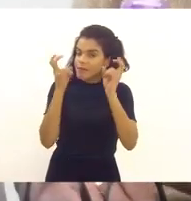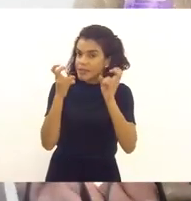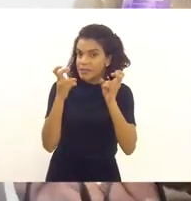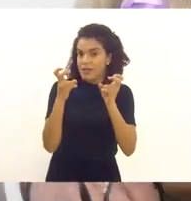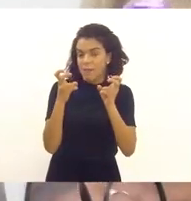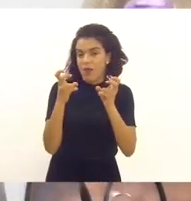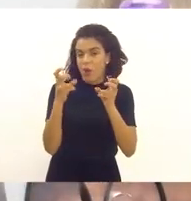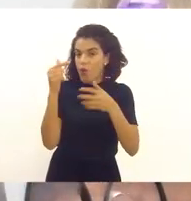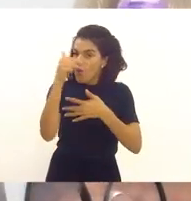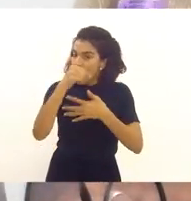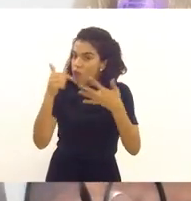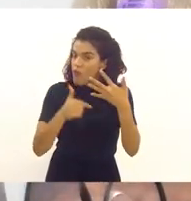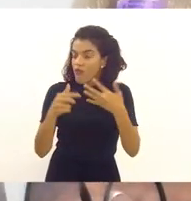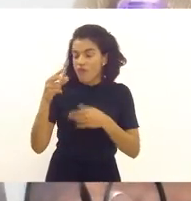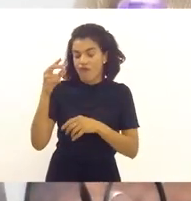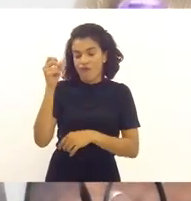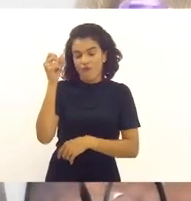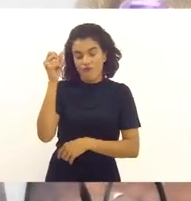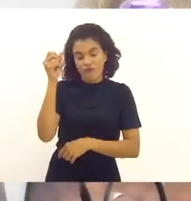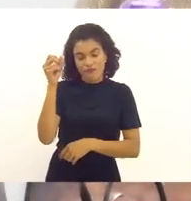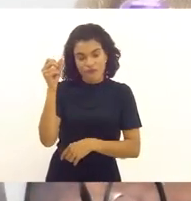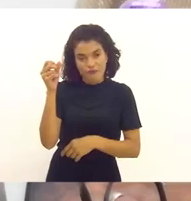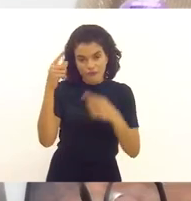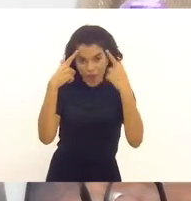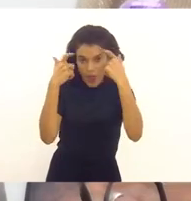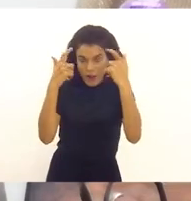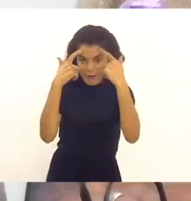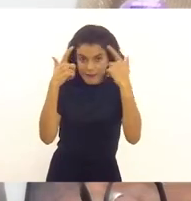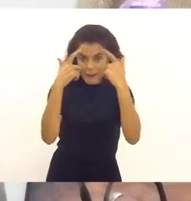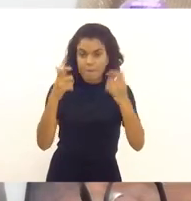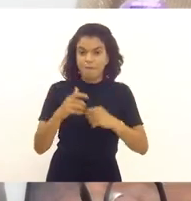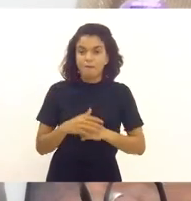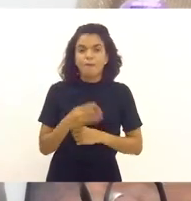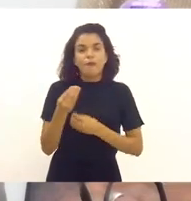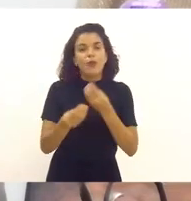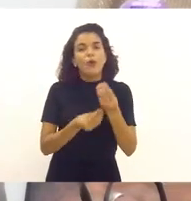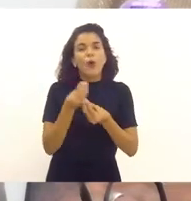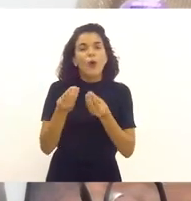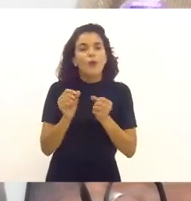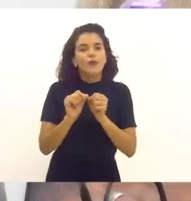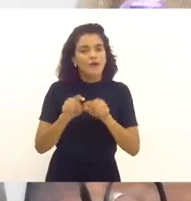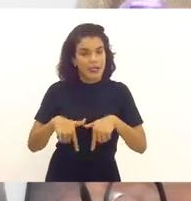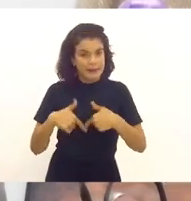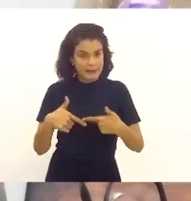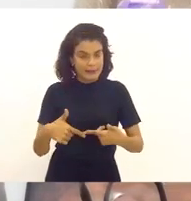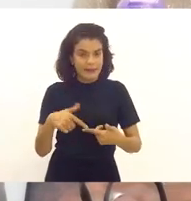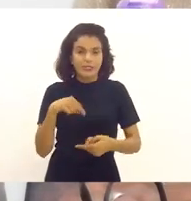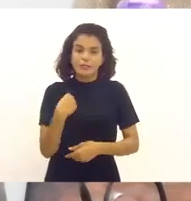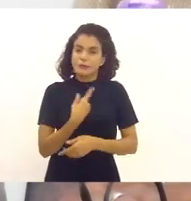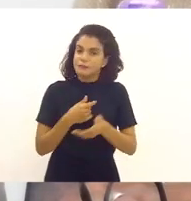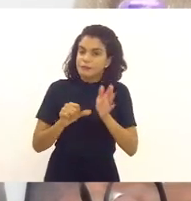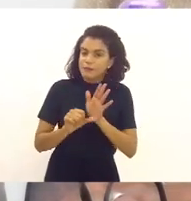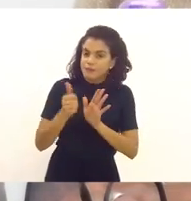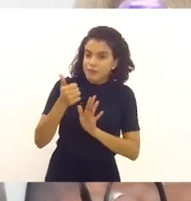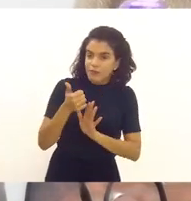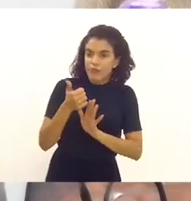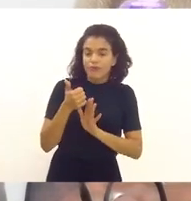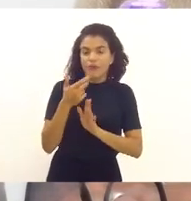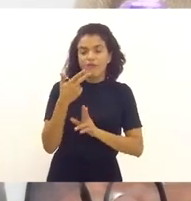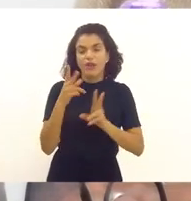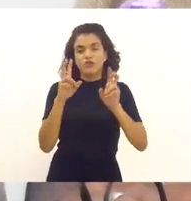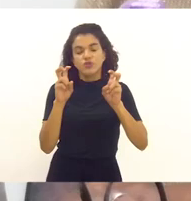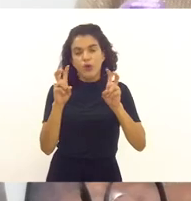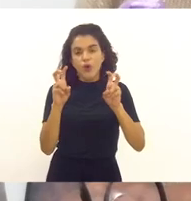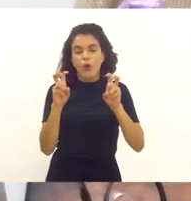precisa plantar no coração de cada servidor e como é que a gente faz isso não é primeira coisa a gente quando a gente fala desse